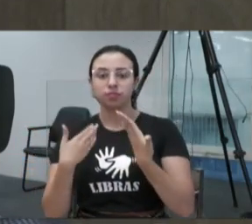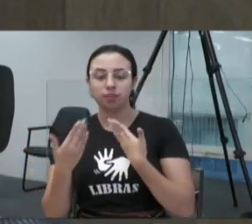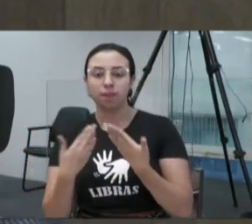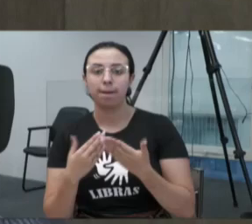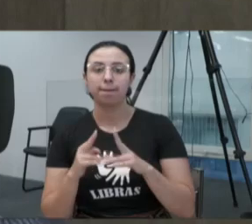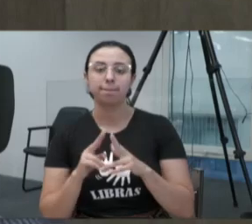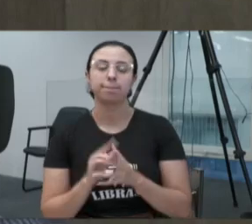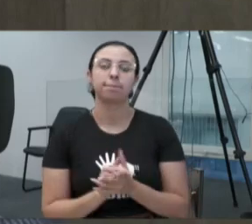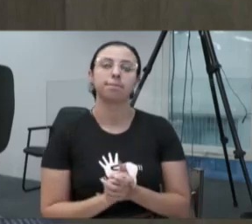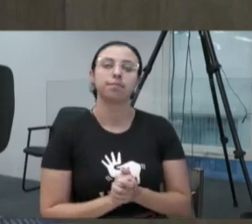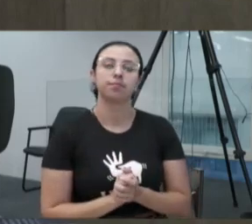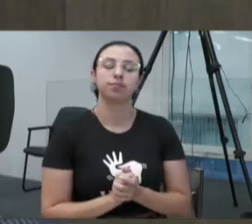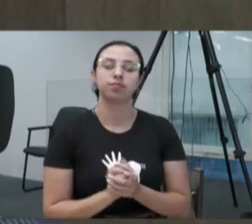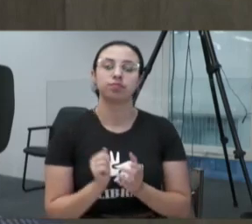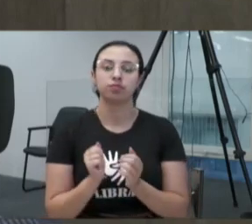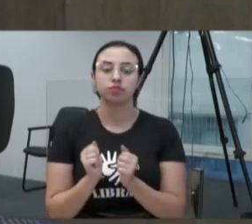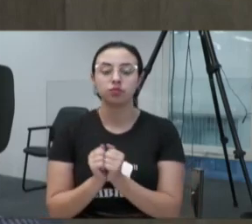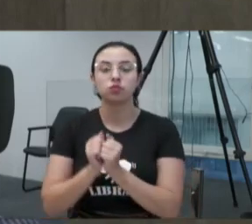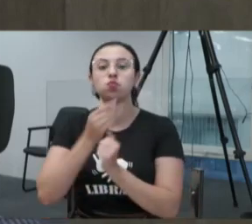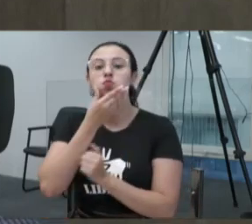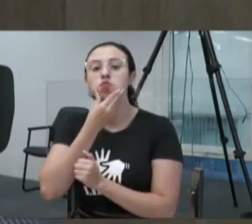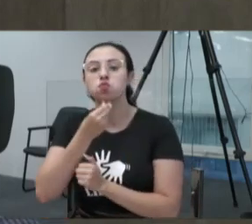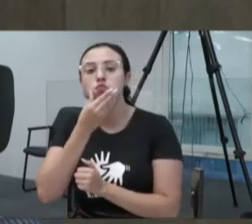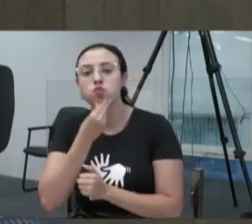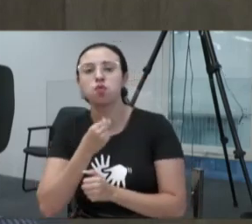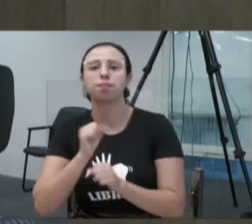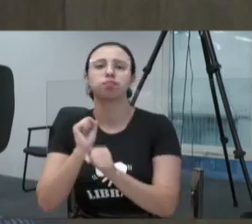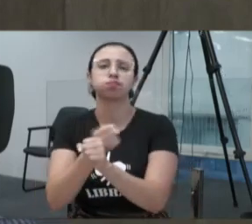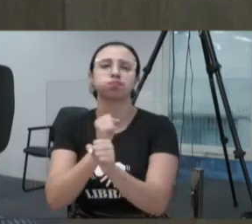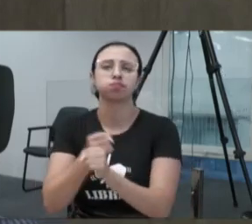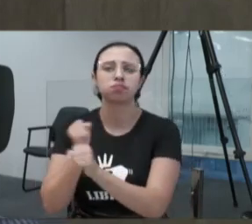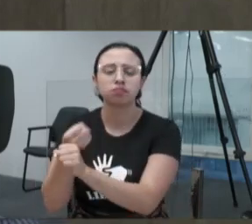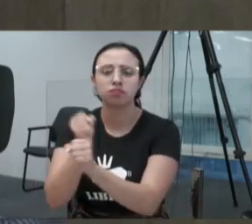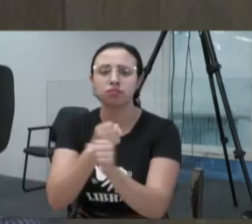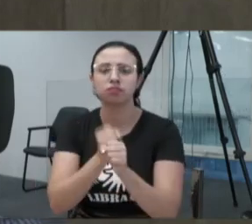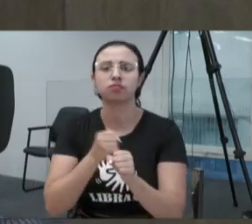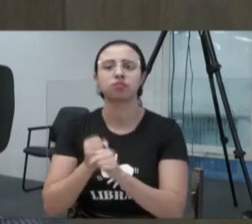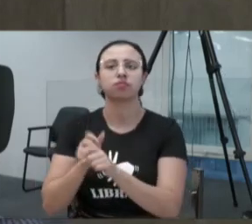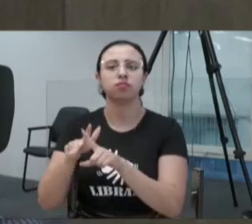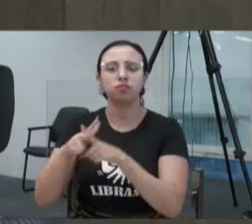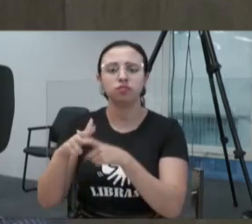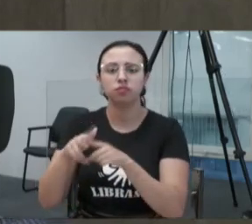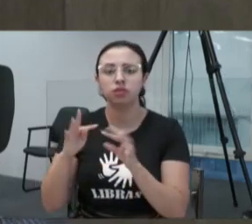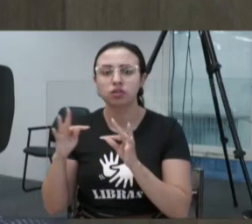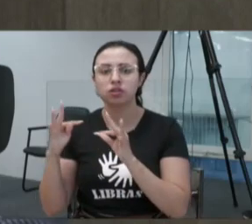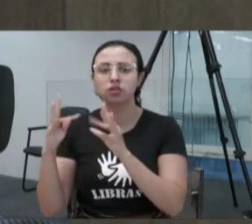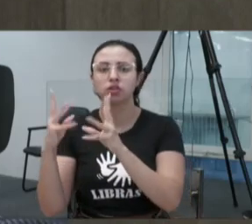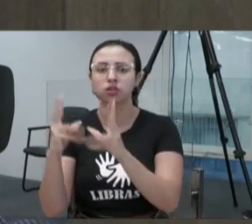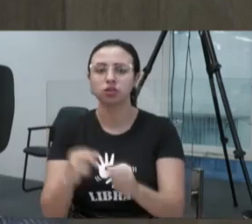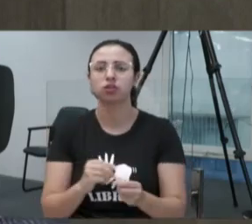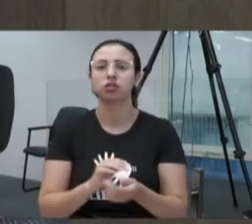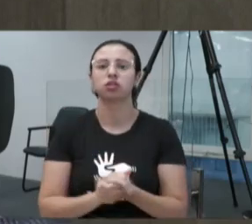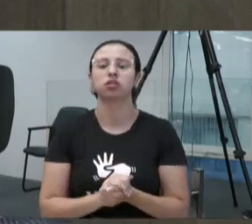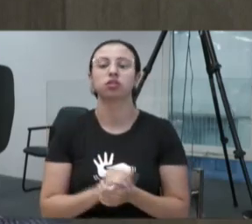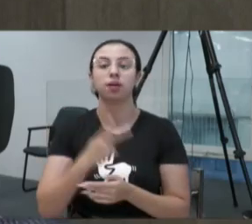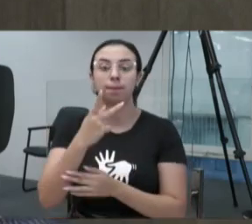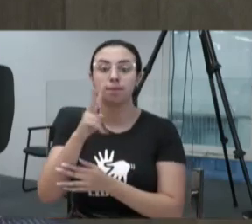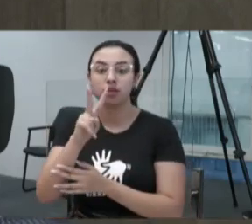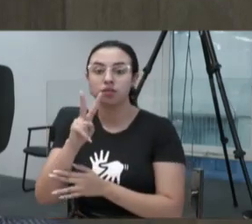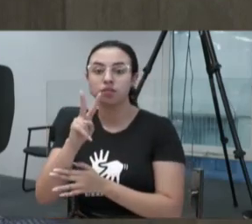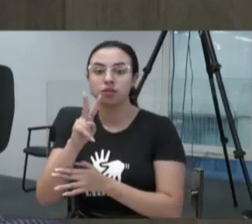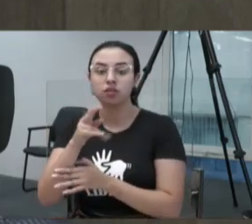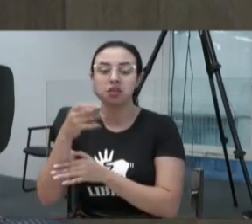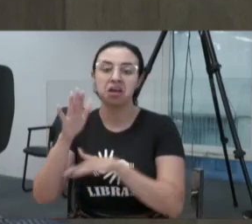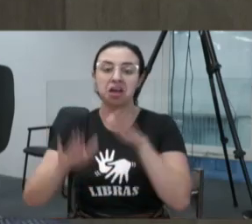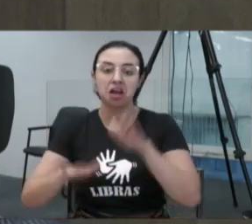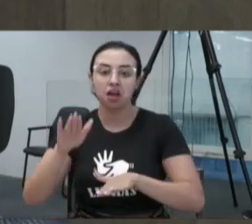William, pedreiro lá da Copasa, que está fazendo a recomposição daquelas bocas de PV, aqueles PV que realmente,